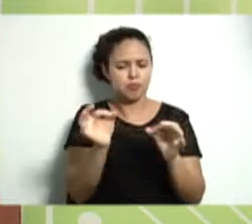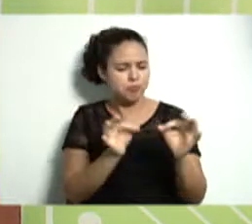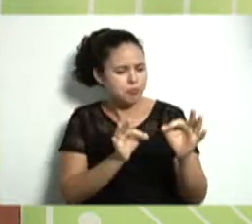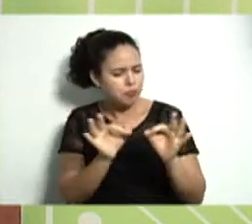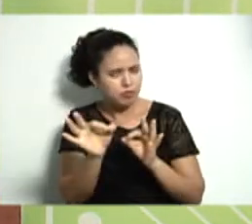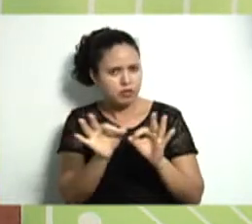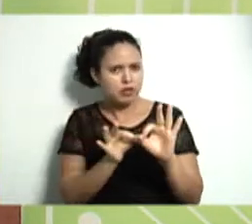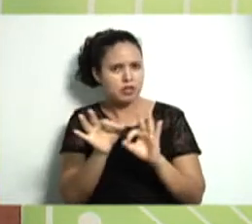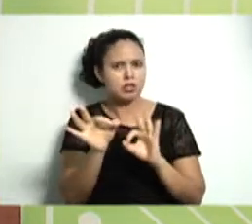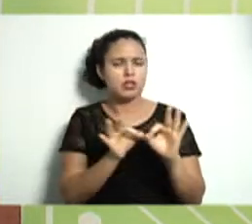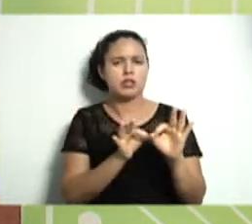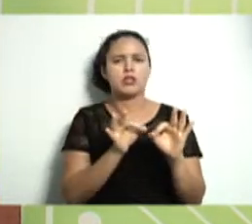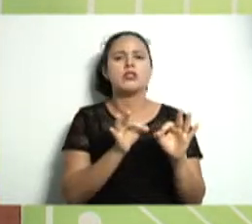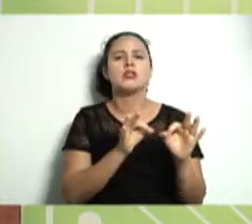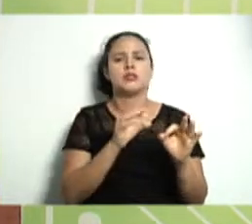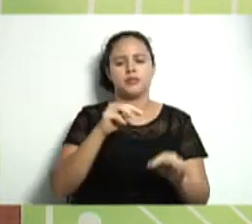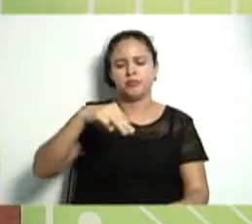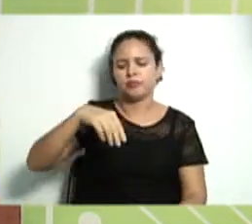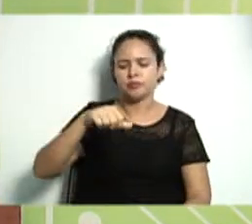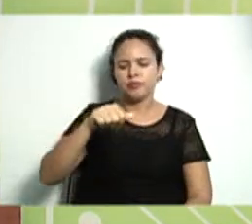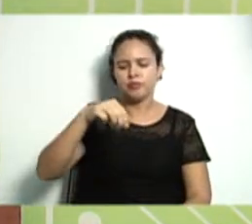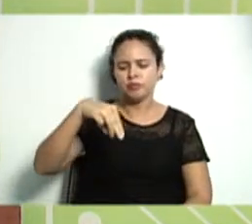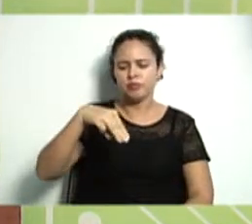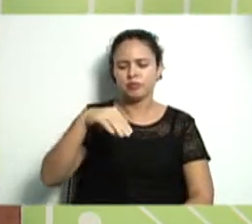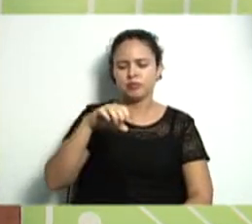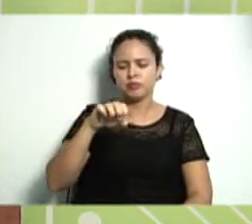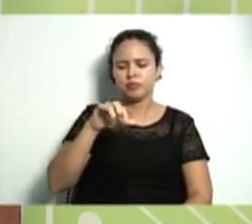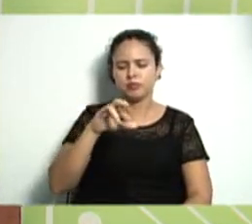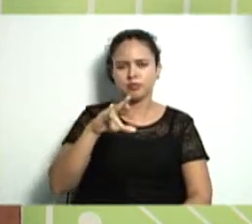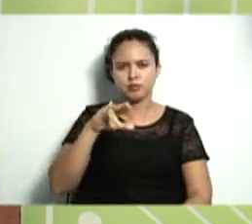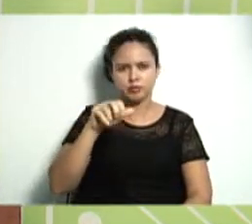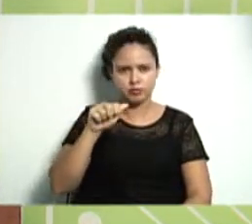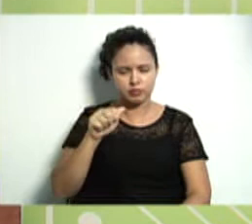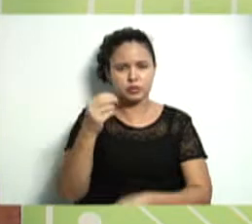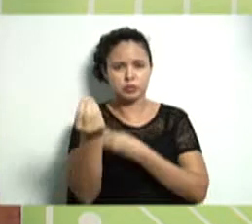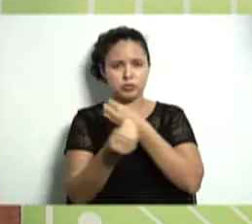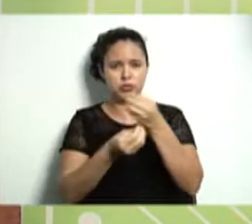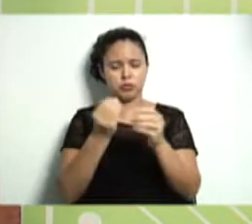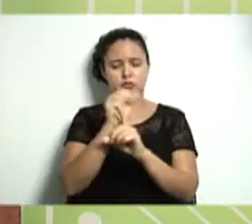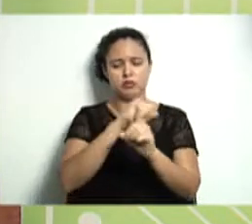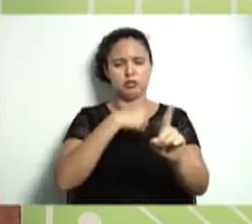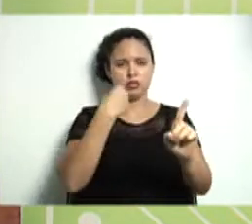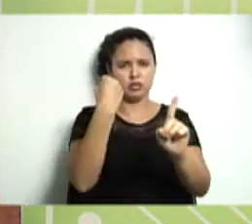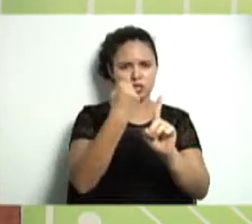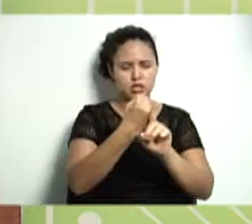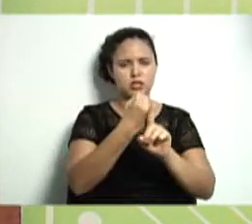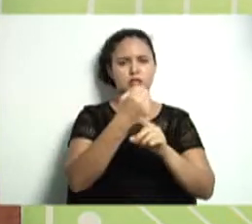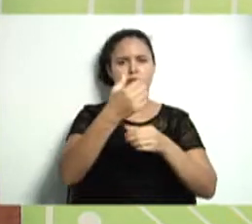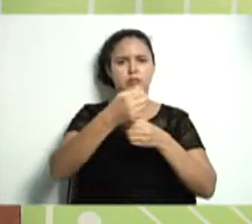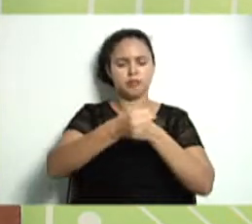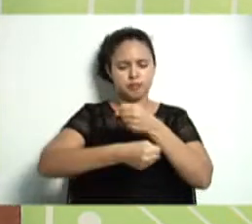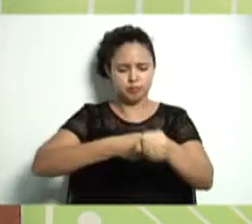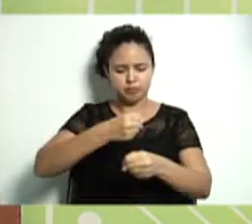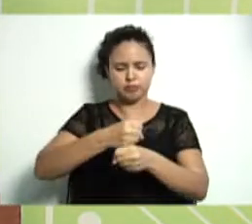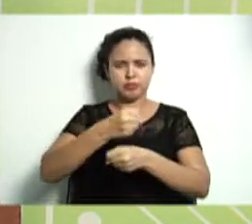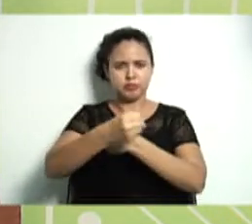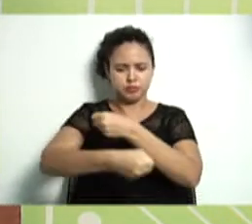referindo à maneira como as diferentes sociedades humanas, no decorrer do tempo,